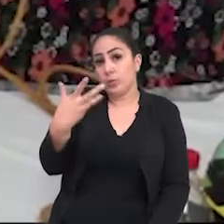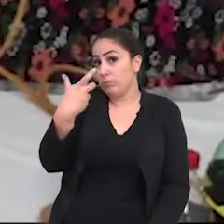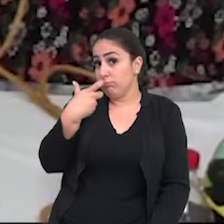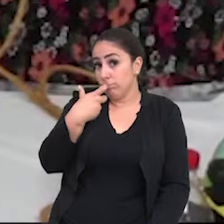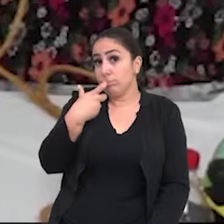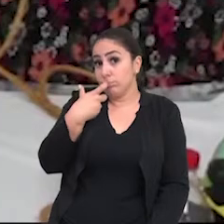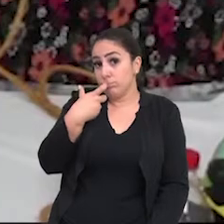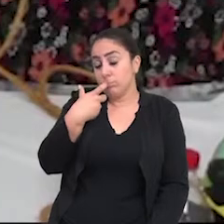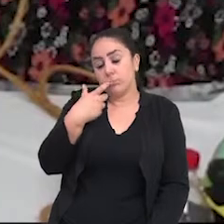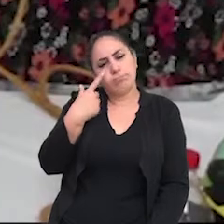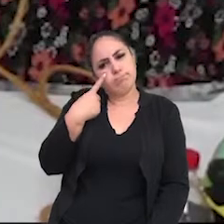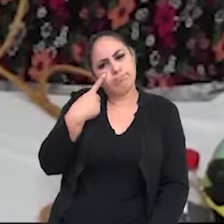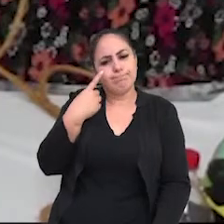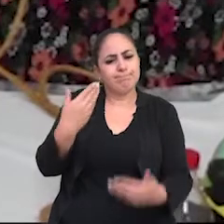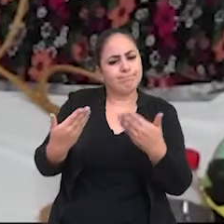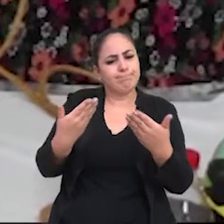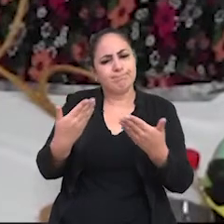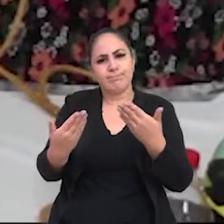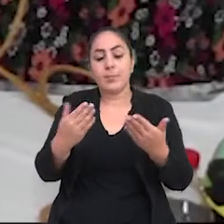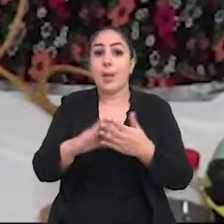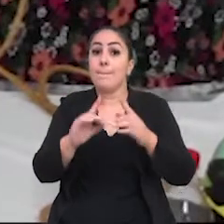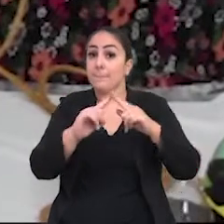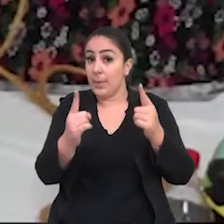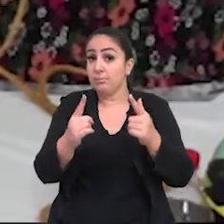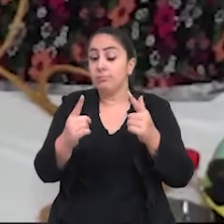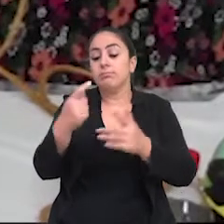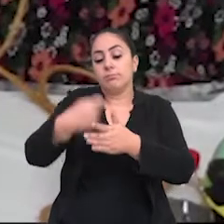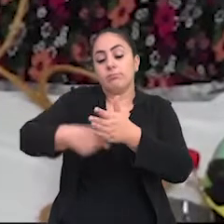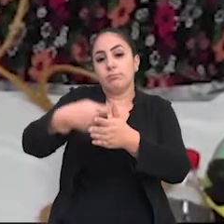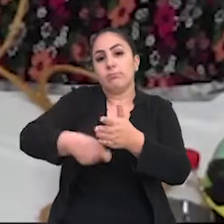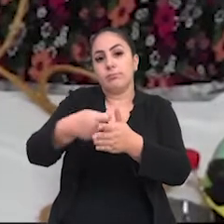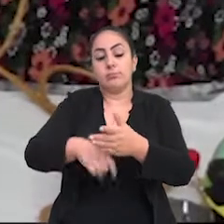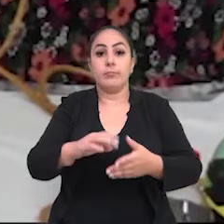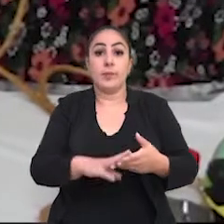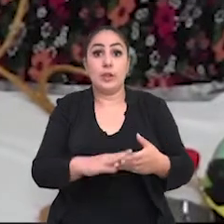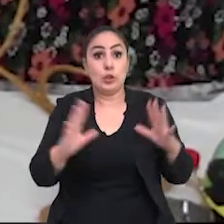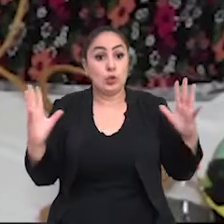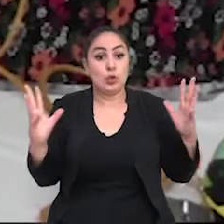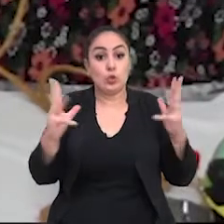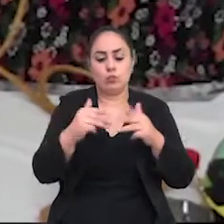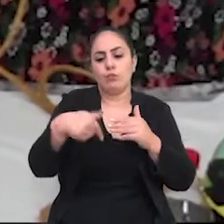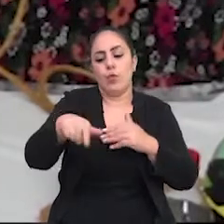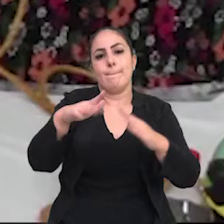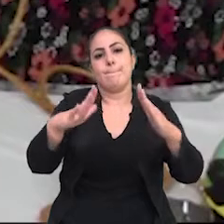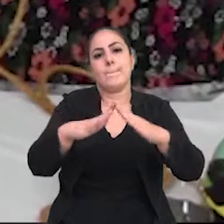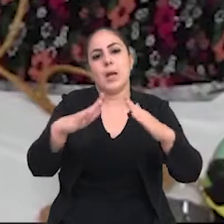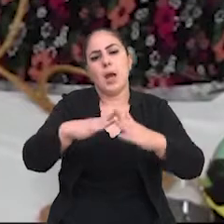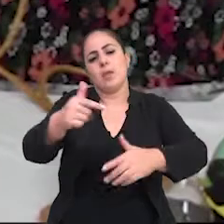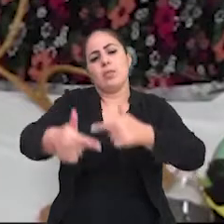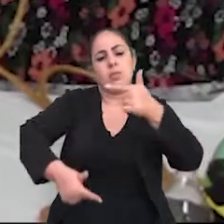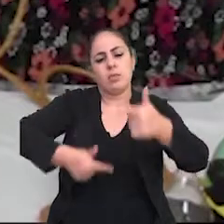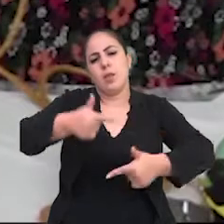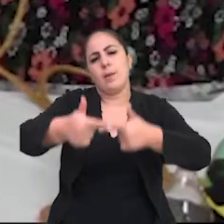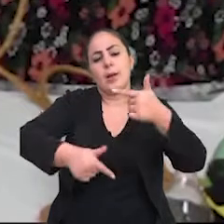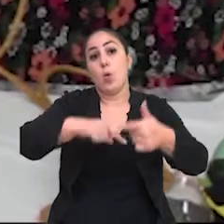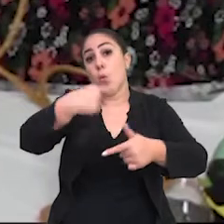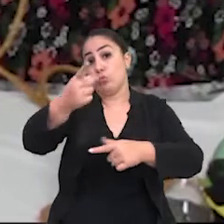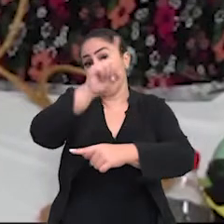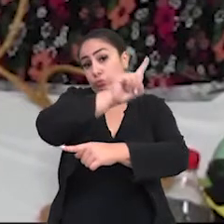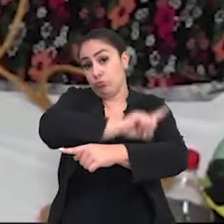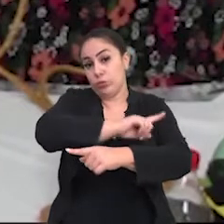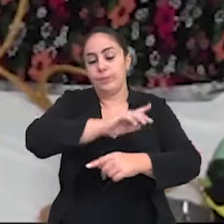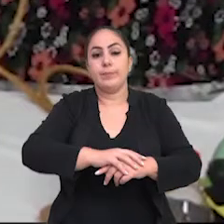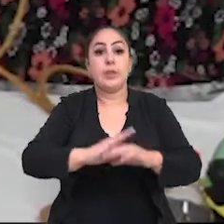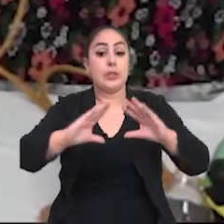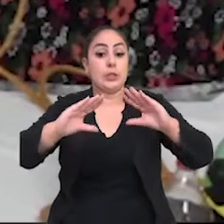outras crianças estavam duvidando um pouquinho, mas resolveram tentar. E aí todo mundo foi para casa, trabalhou durante o outro